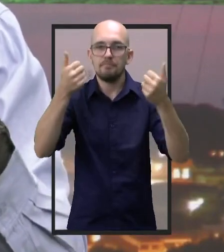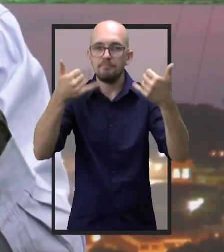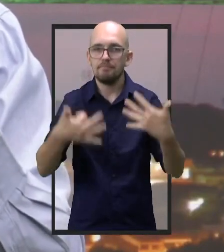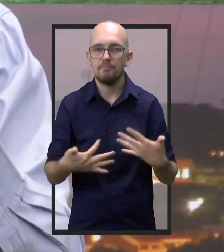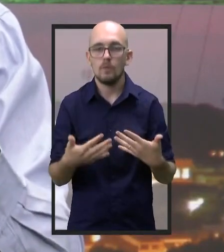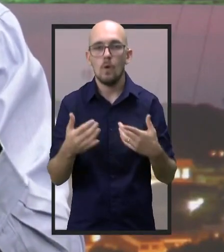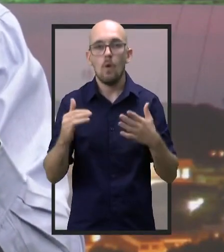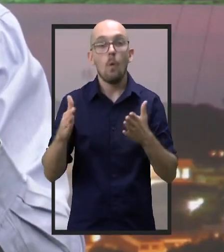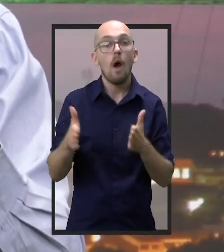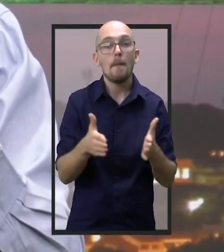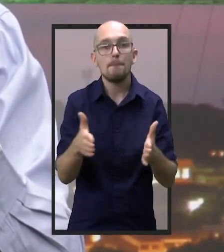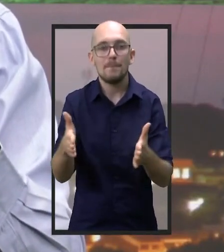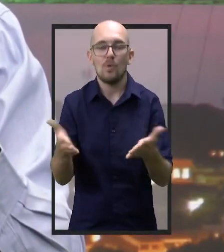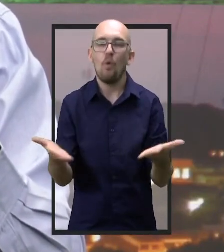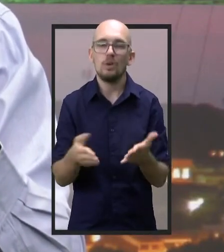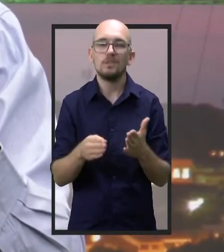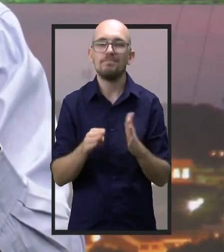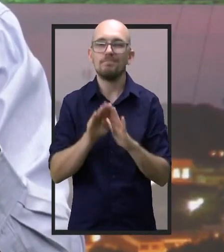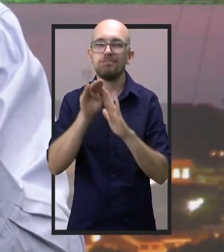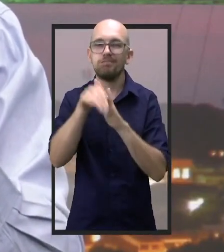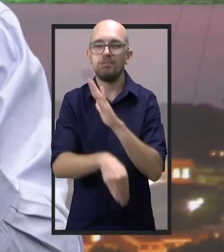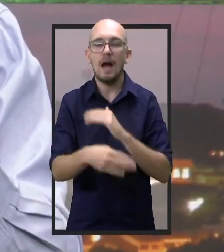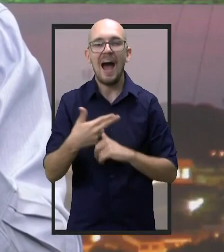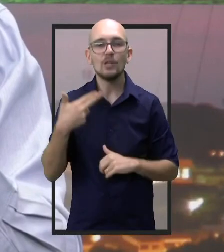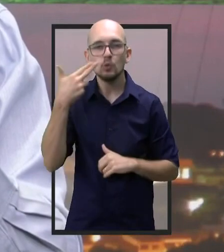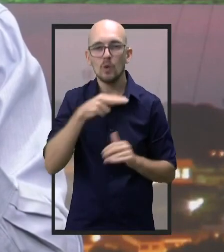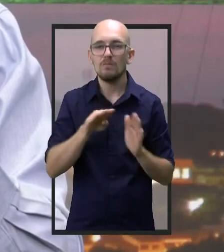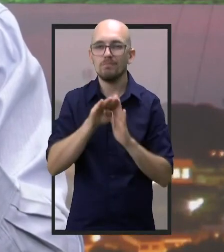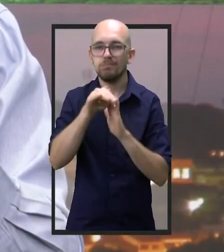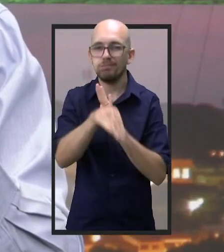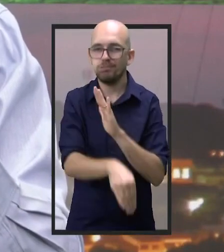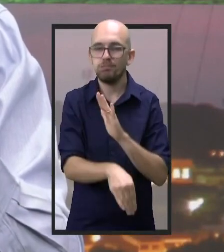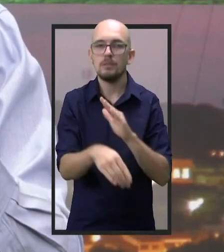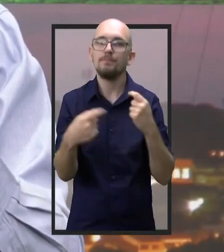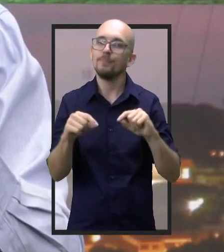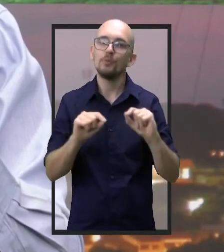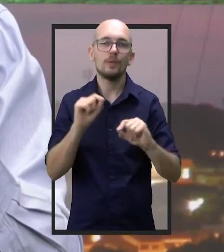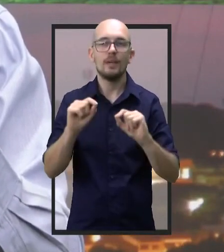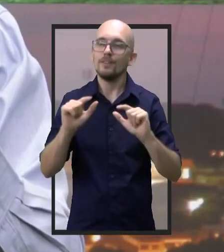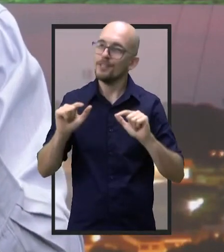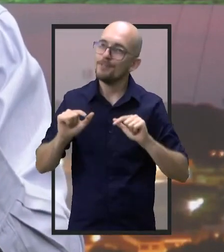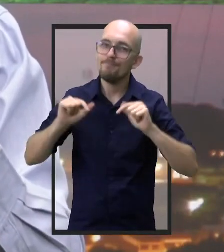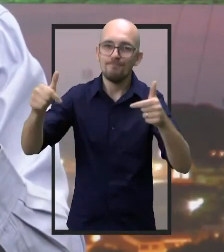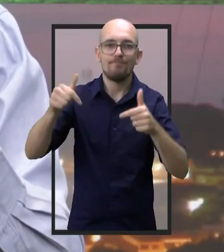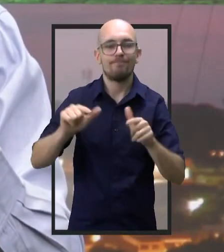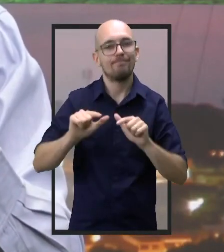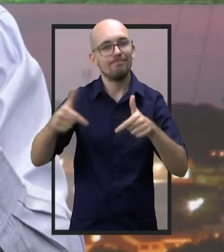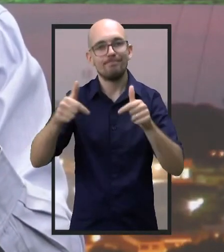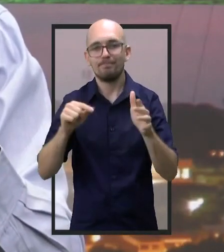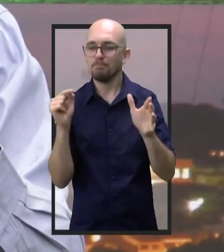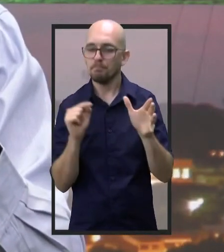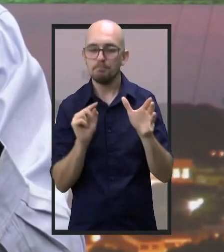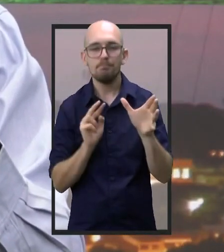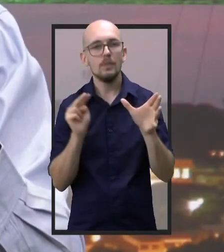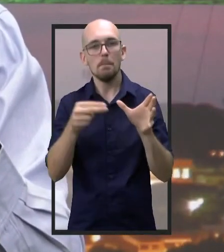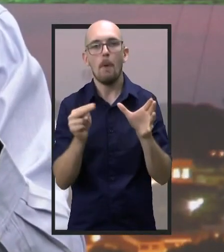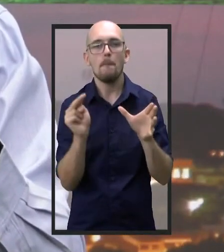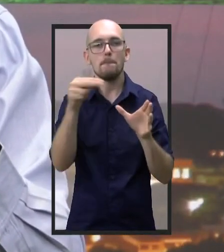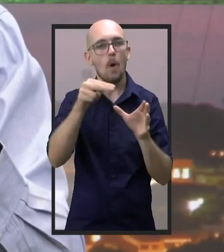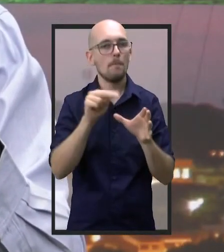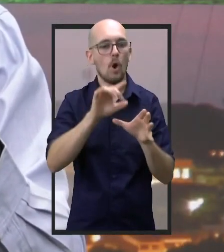hoje, péssimo de açúcar que nós estamos, é uma ação lá fora. Já foi feito, não é,